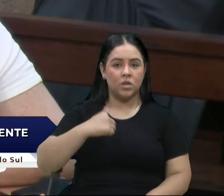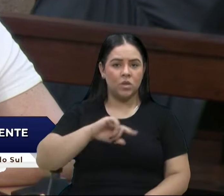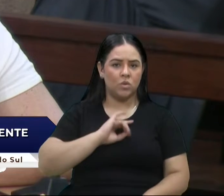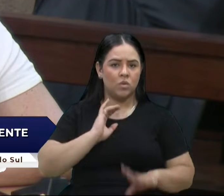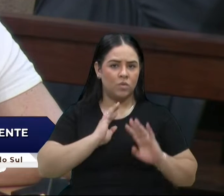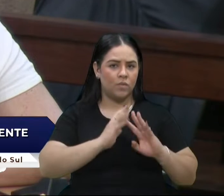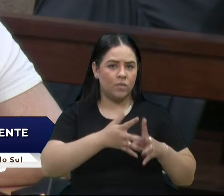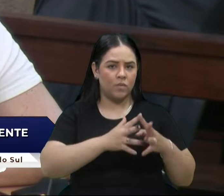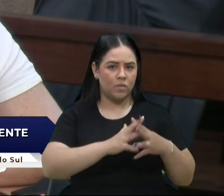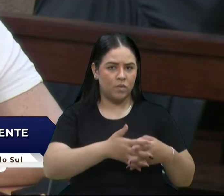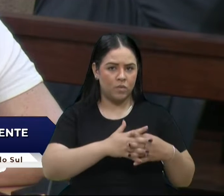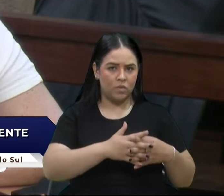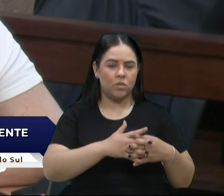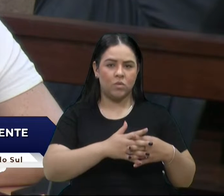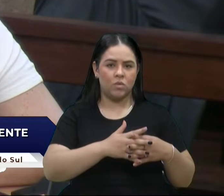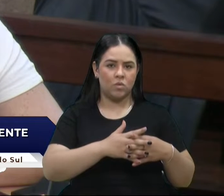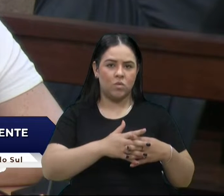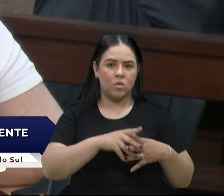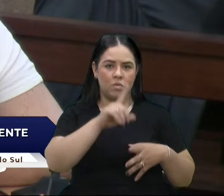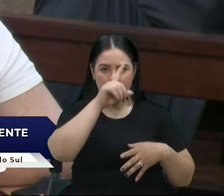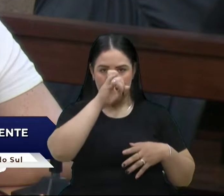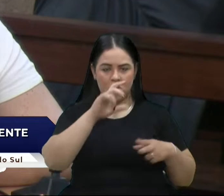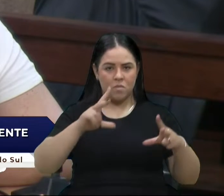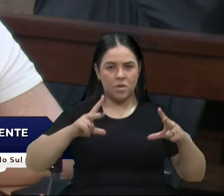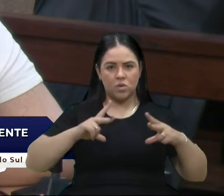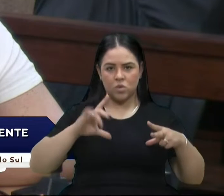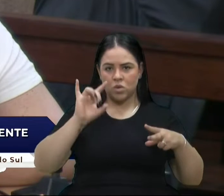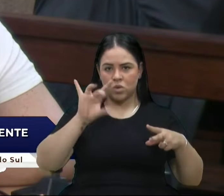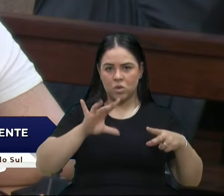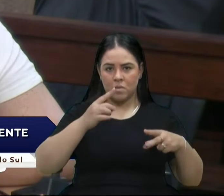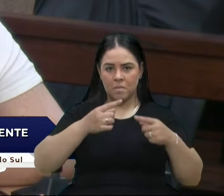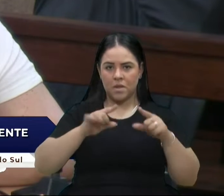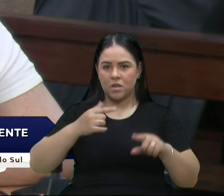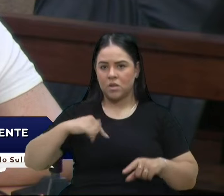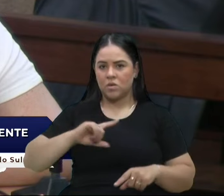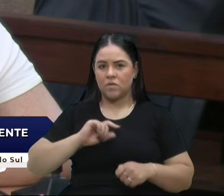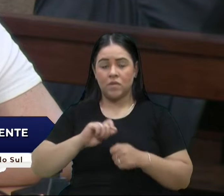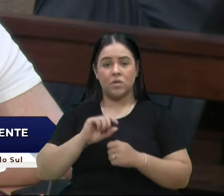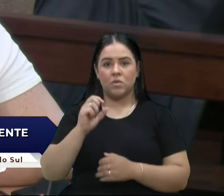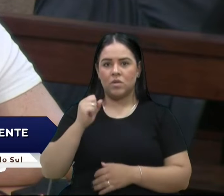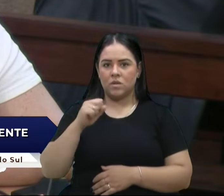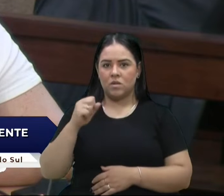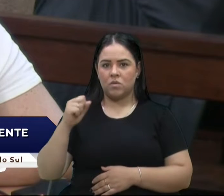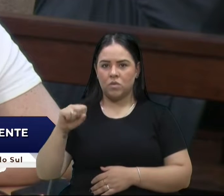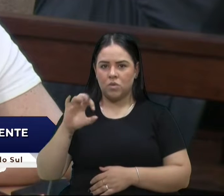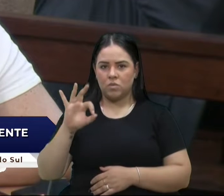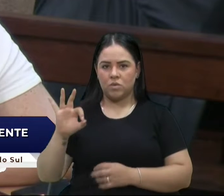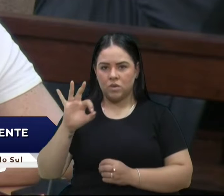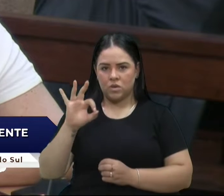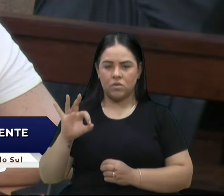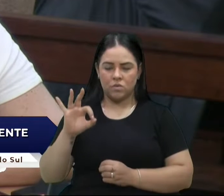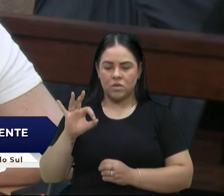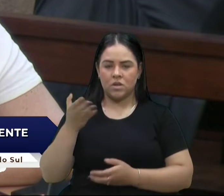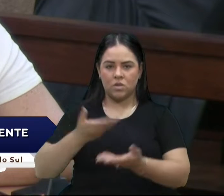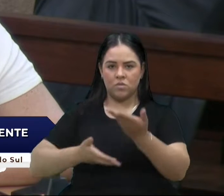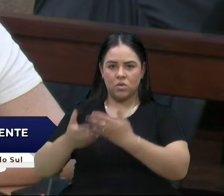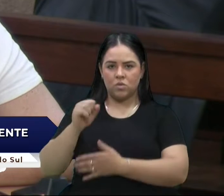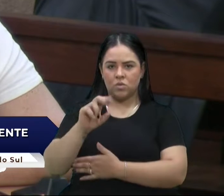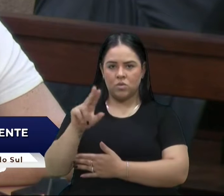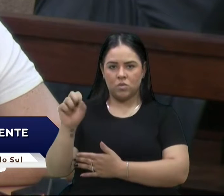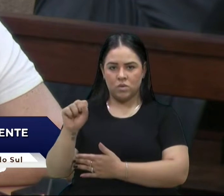um hospital privado, e podemos dizer que estamos fazendo 88% de atendimento SUS, quando a legislação fala